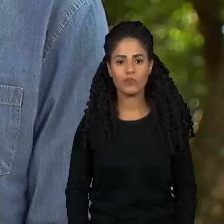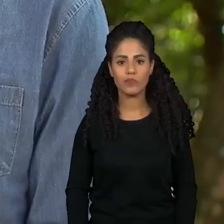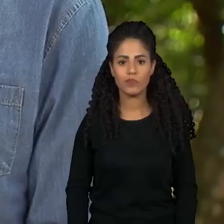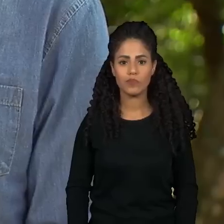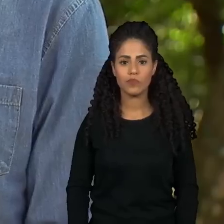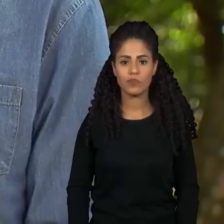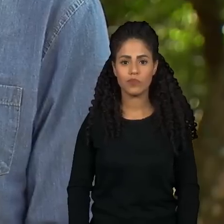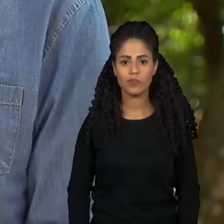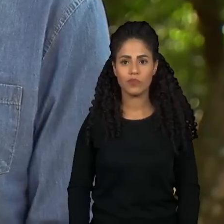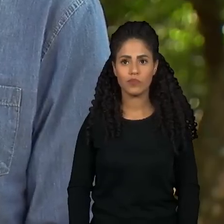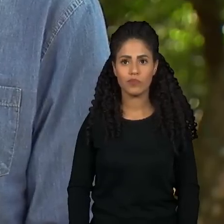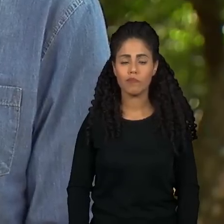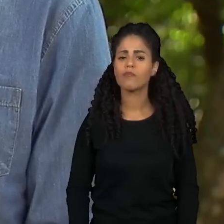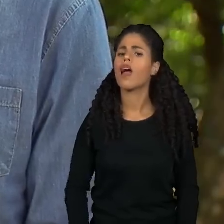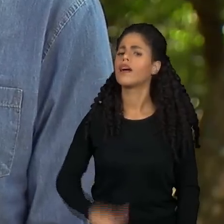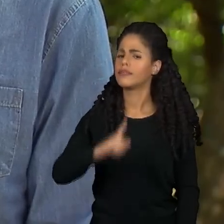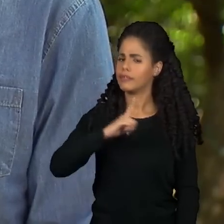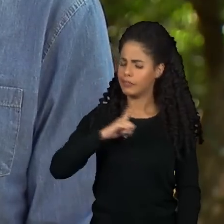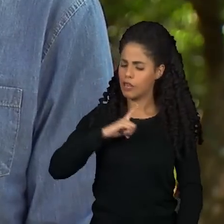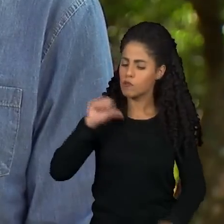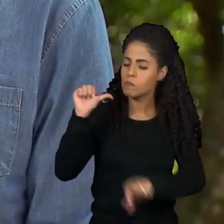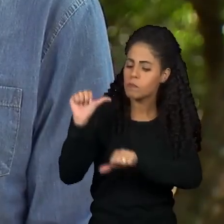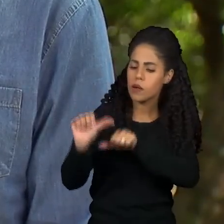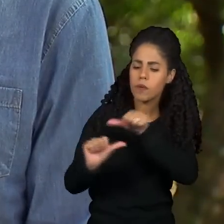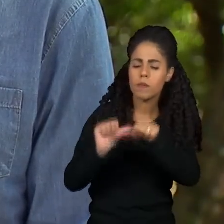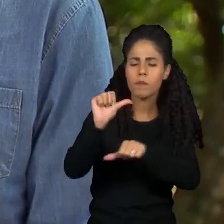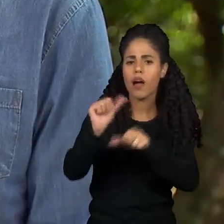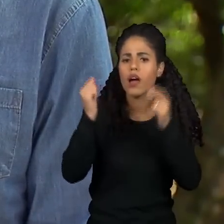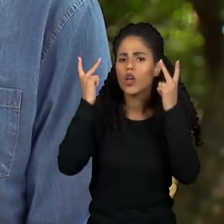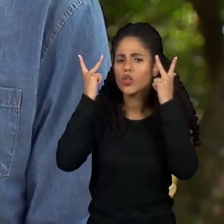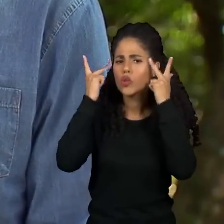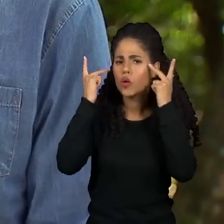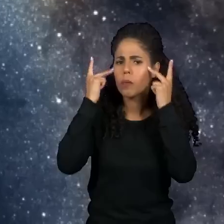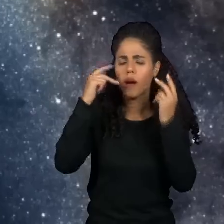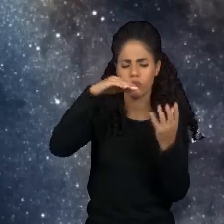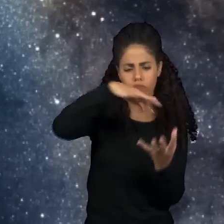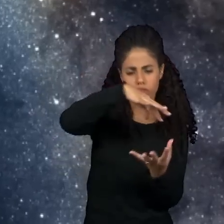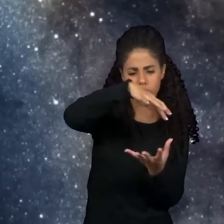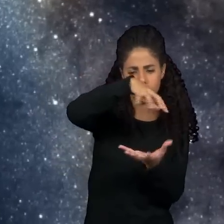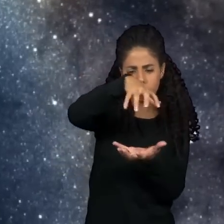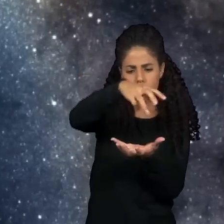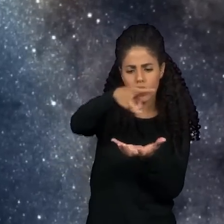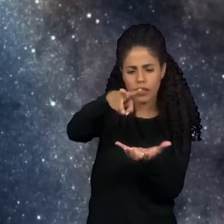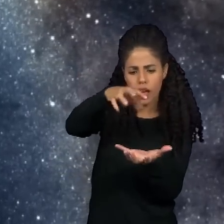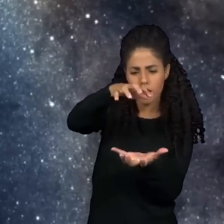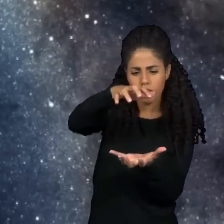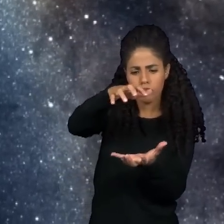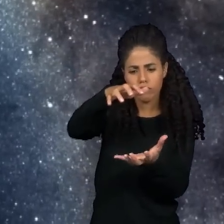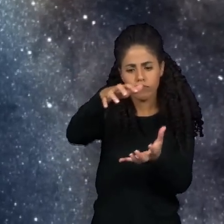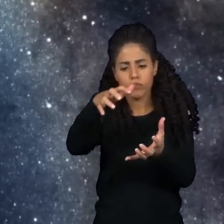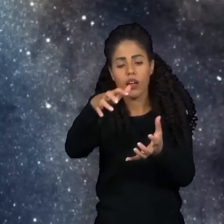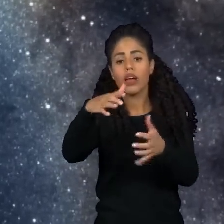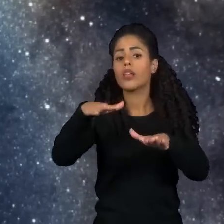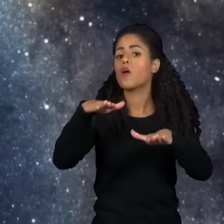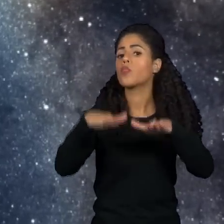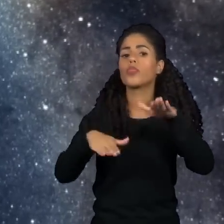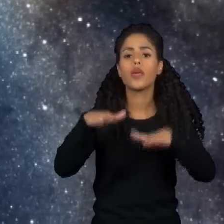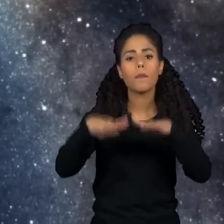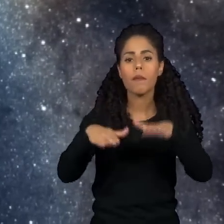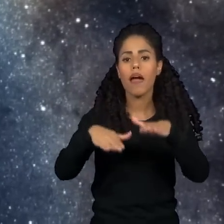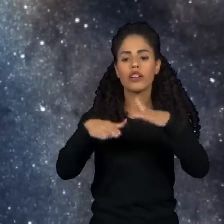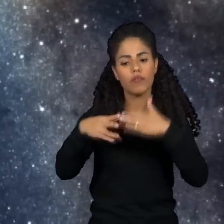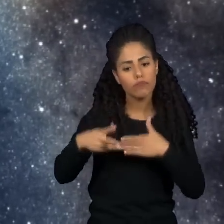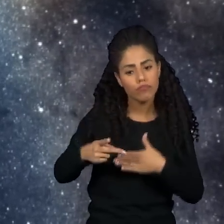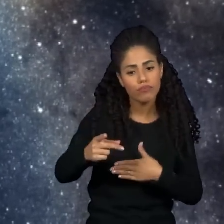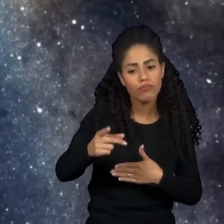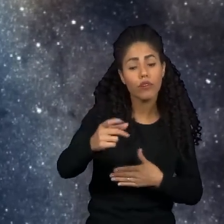Na verdade, há uma mudança natural da inclinação do eixo da Terra e ela varia, inclusive, sazonalmente, ou seja, ao longo do